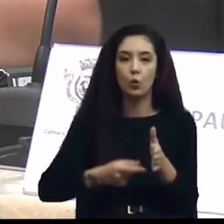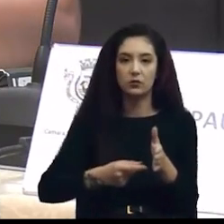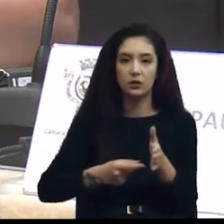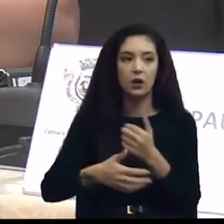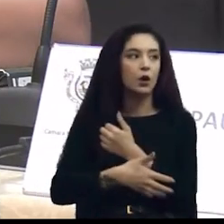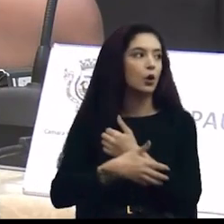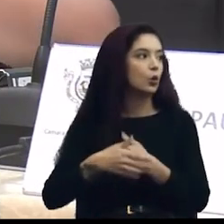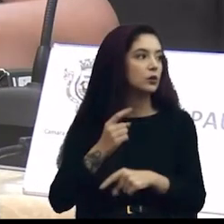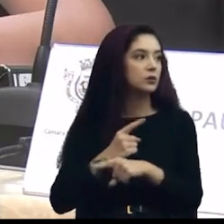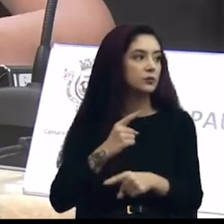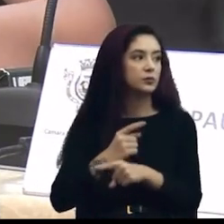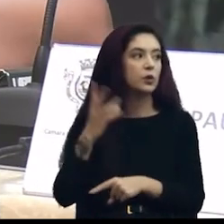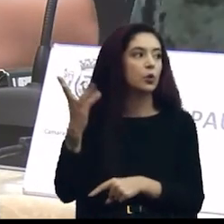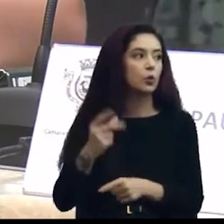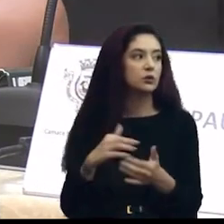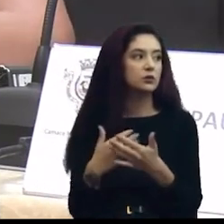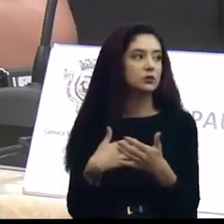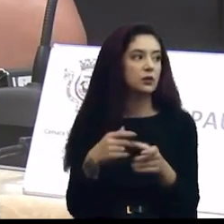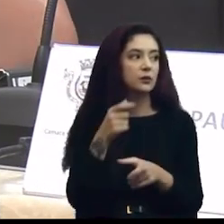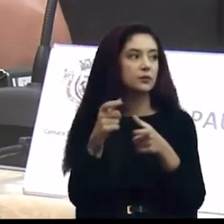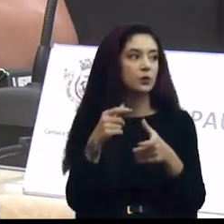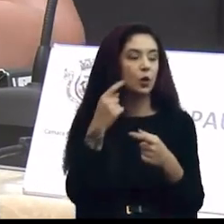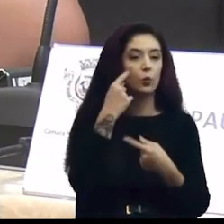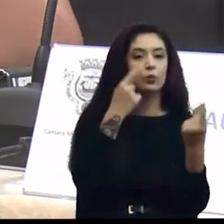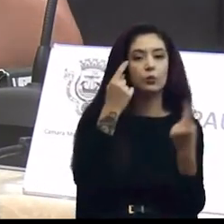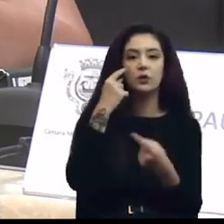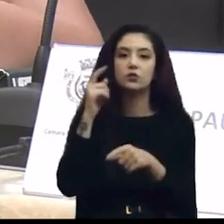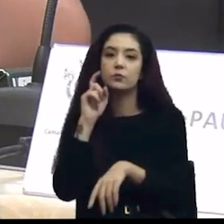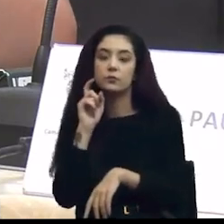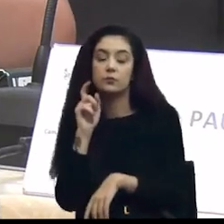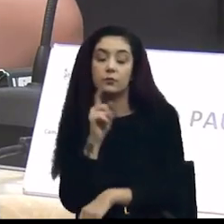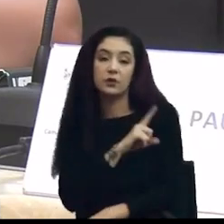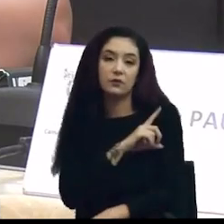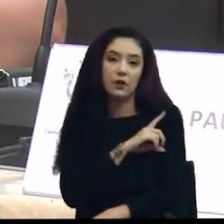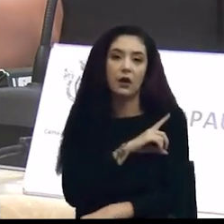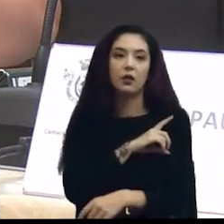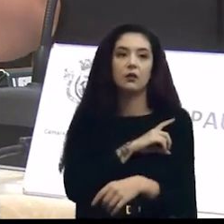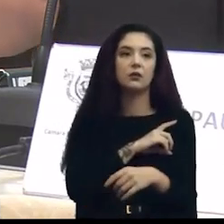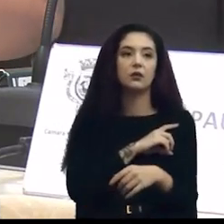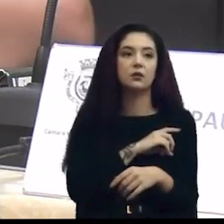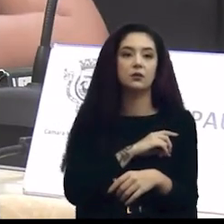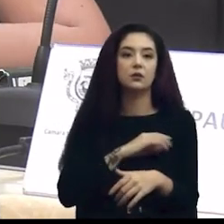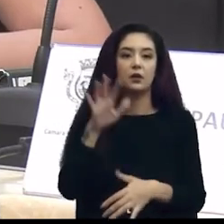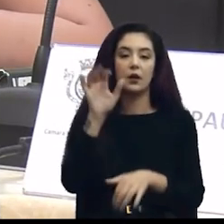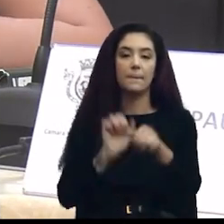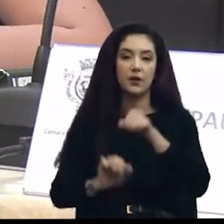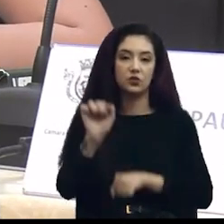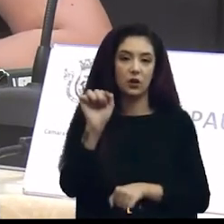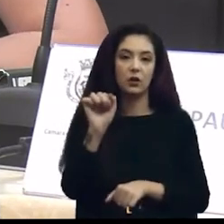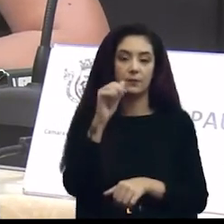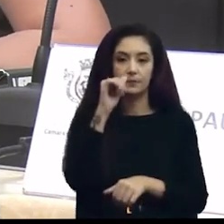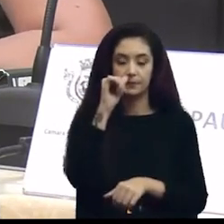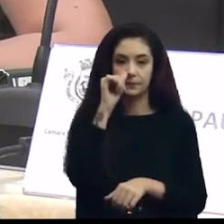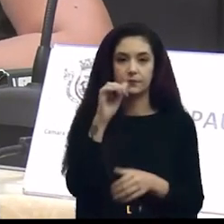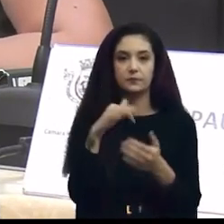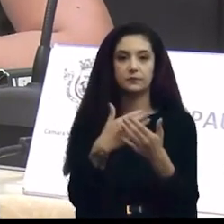rua. Que entidades estão envolvidas nestas soluções? Públicas, privadas, associações, embaixadas? Que serviços tem a Câmara